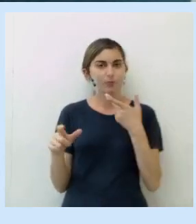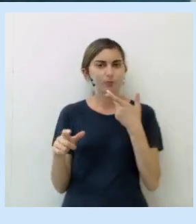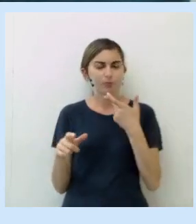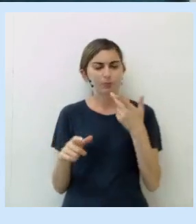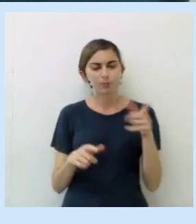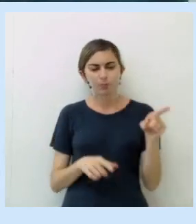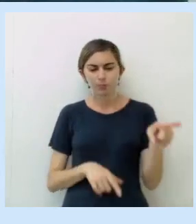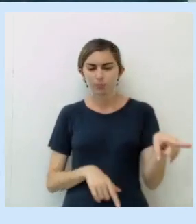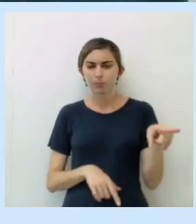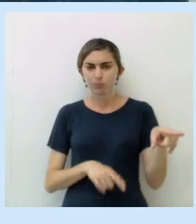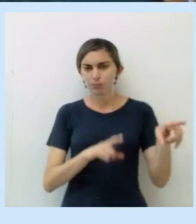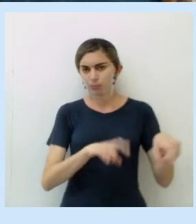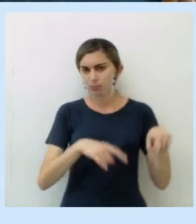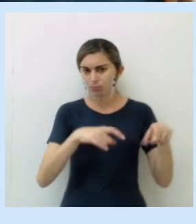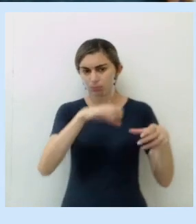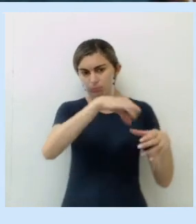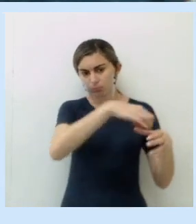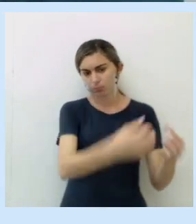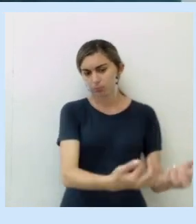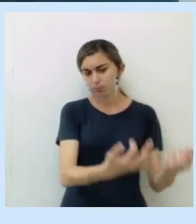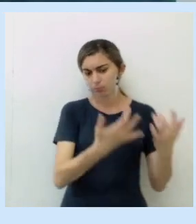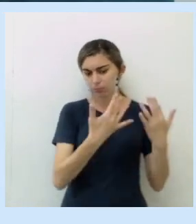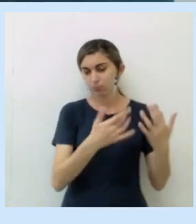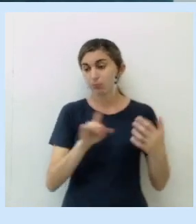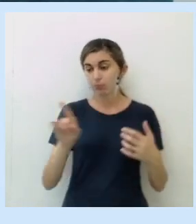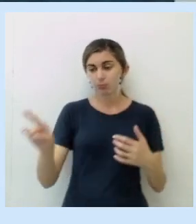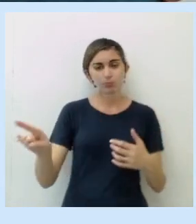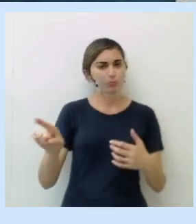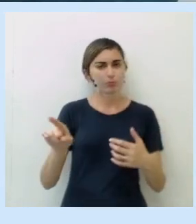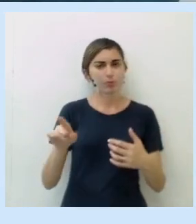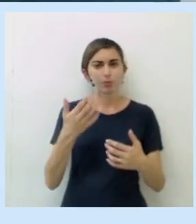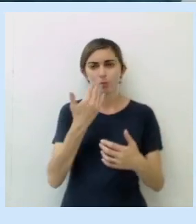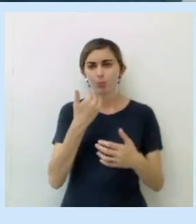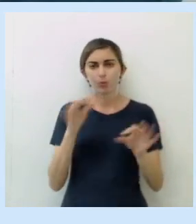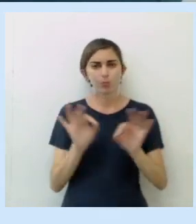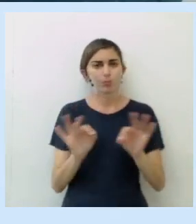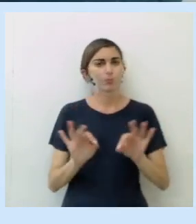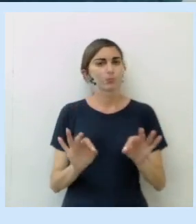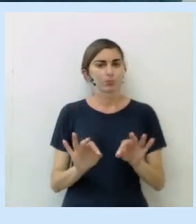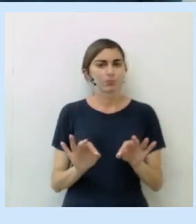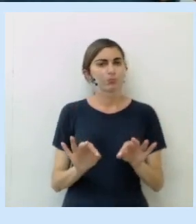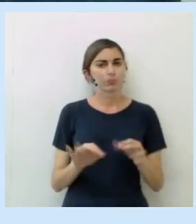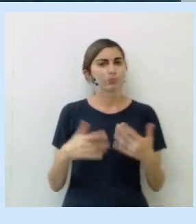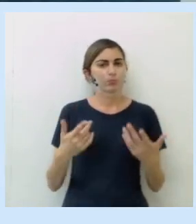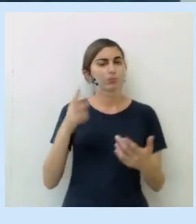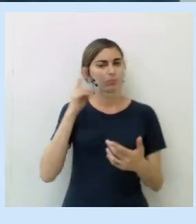quando o campo não planta, a cidade não janta. Outro ponto que a gente pode ver,